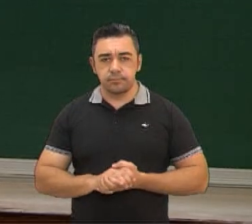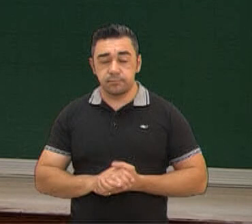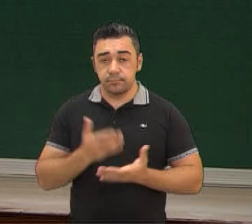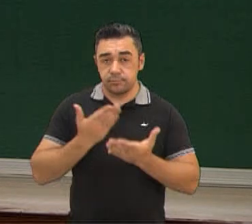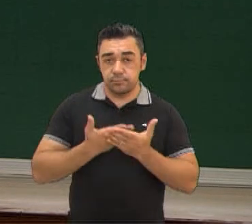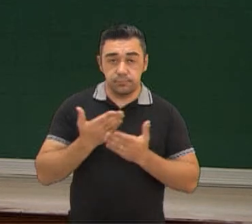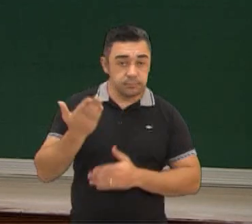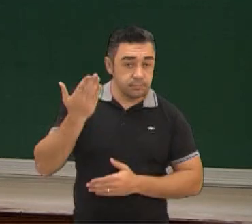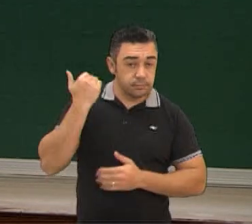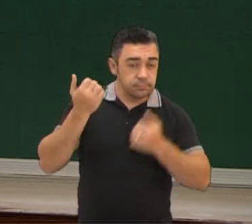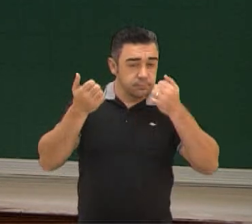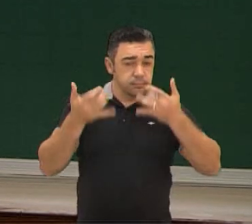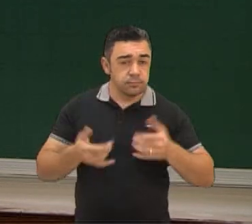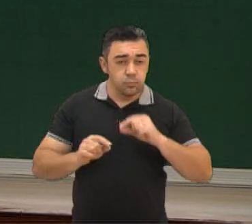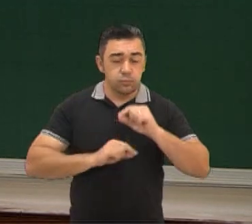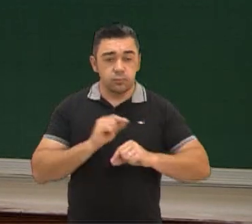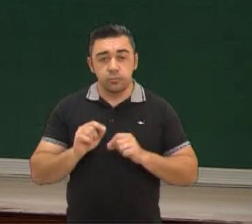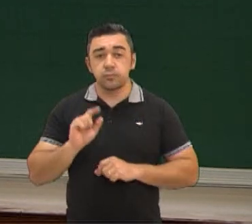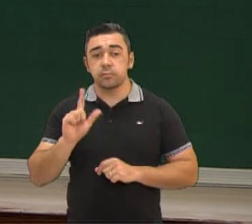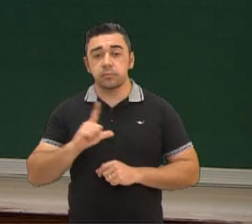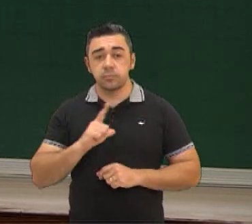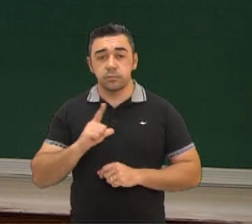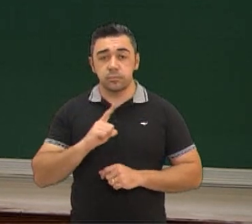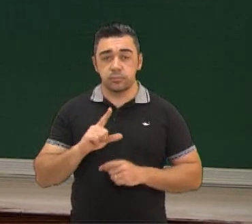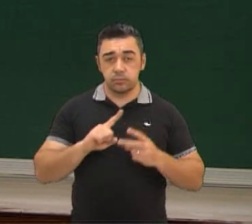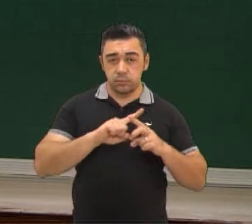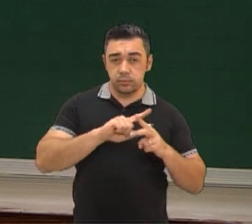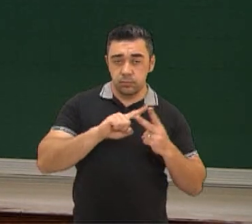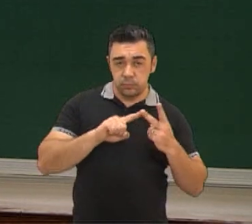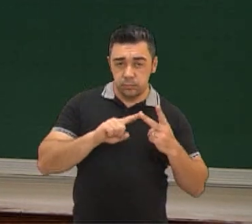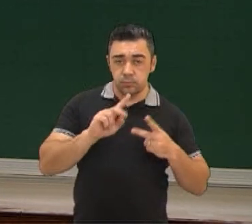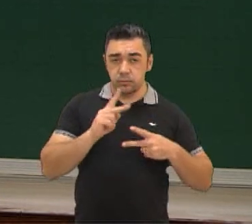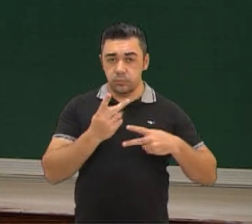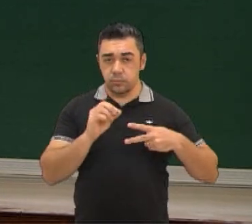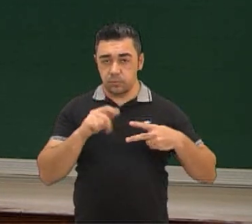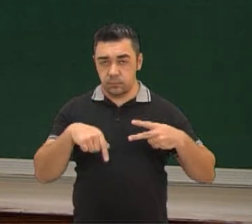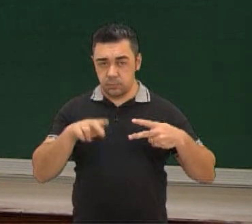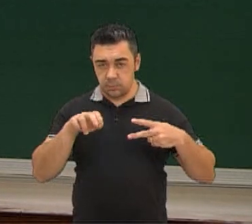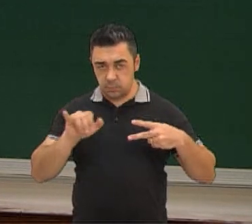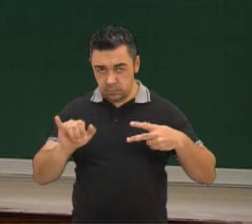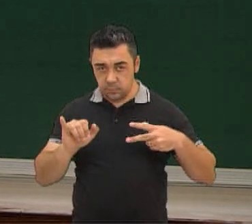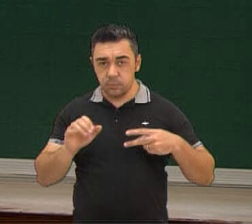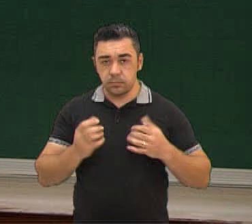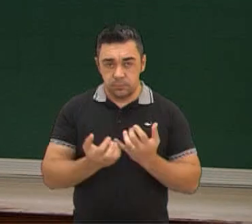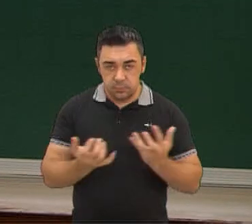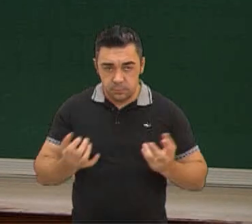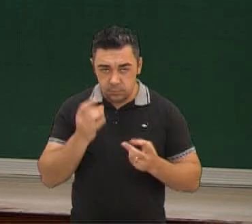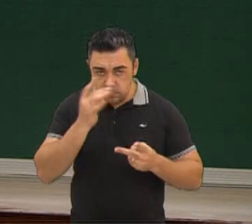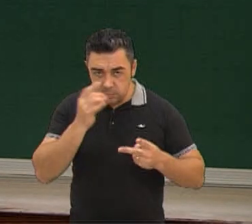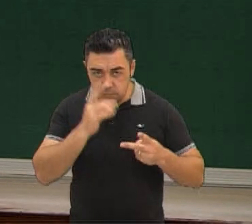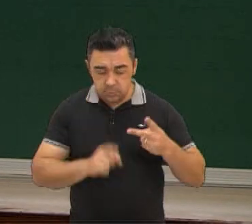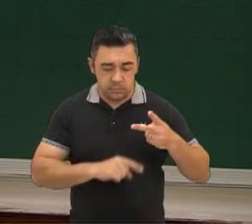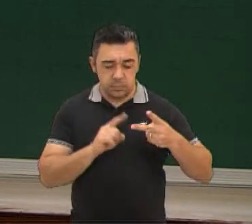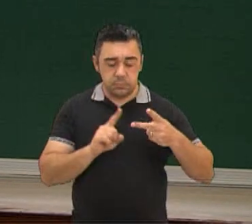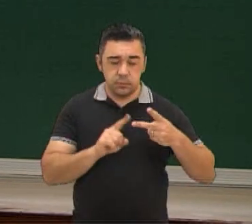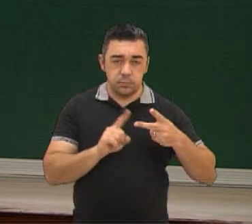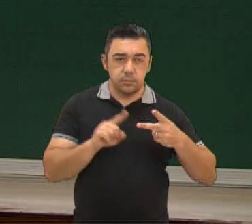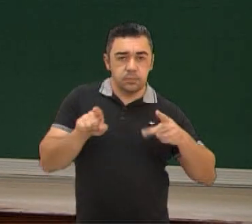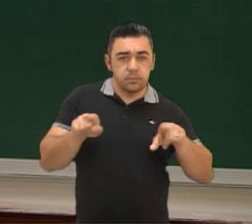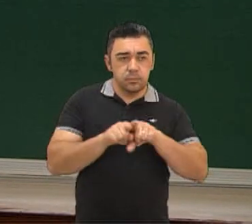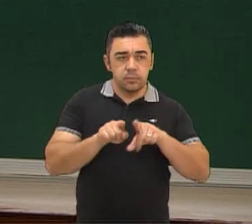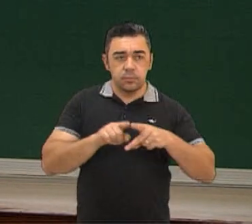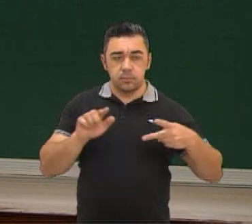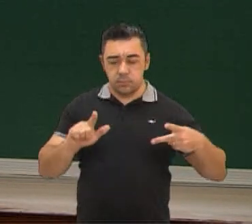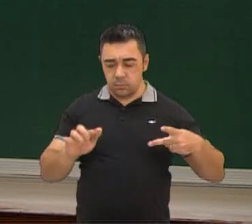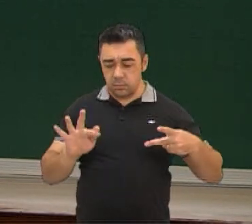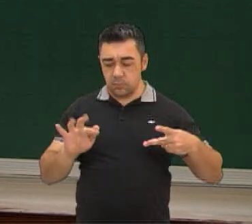Na aula passada, nós tratamos sobre o hóquei sobre a grama, nós conversamos do hóquei sobre a grama e também